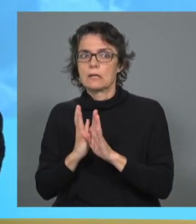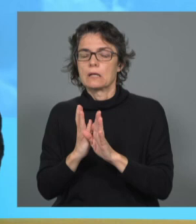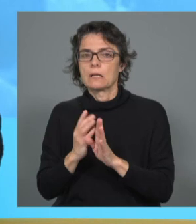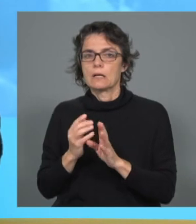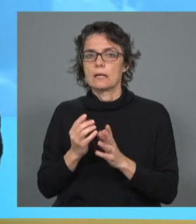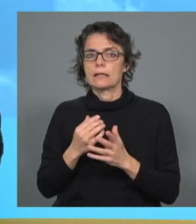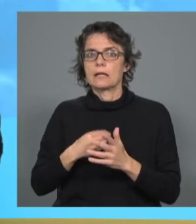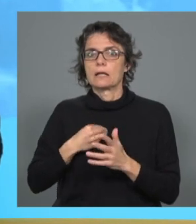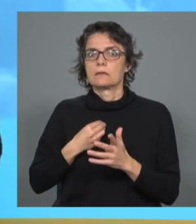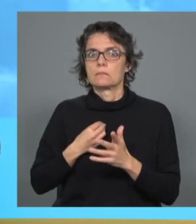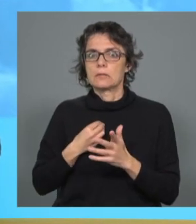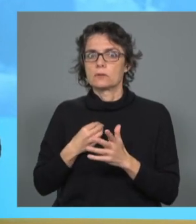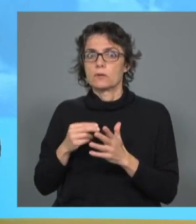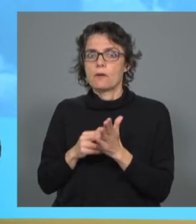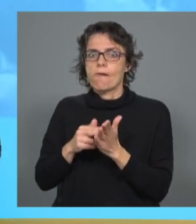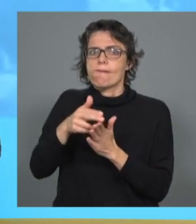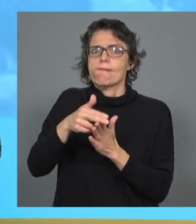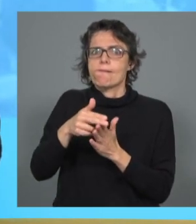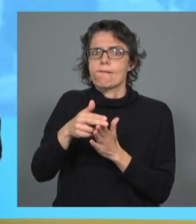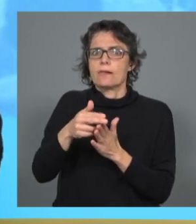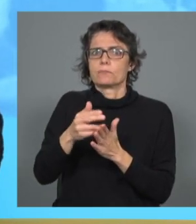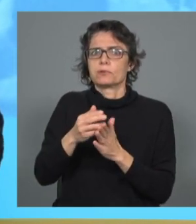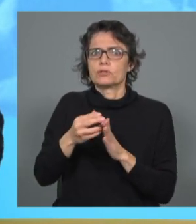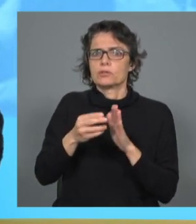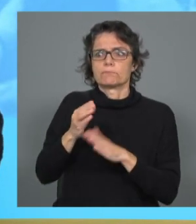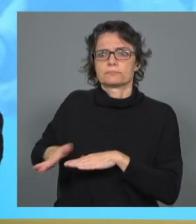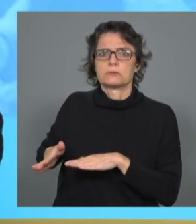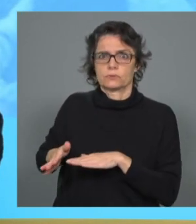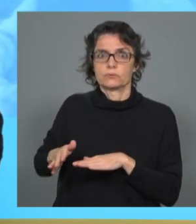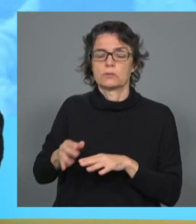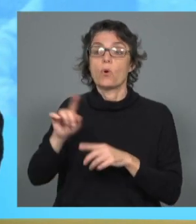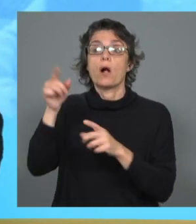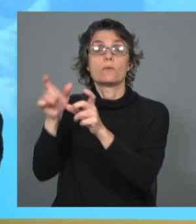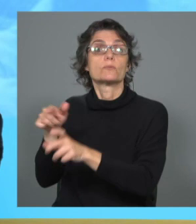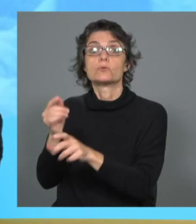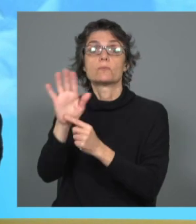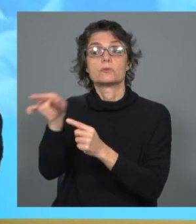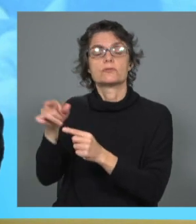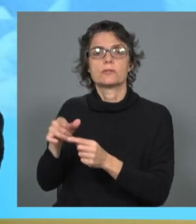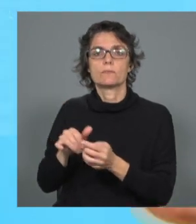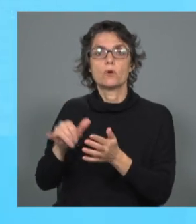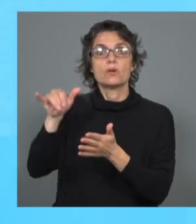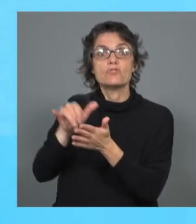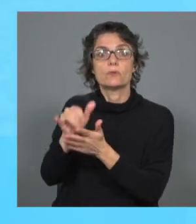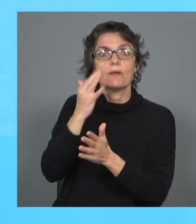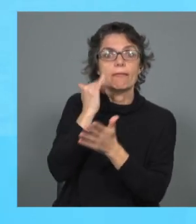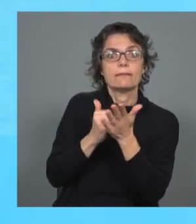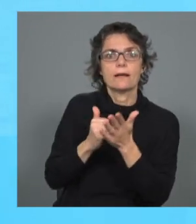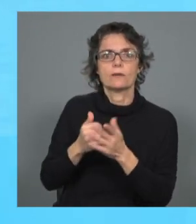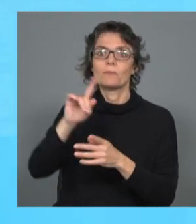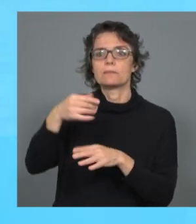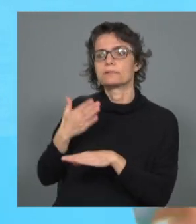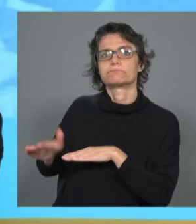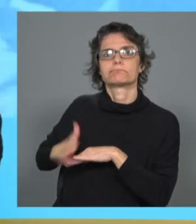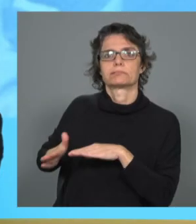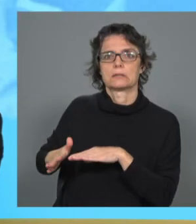autocarro. Havia ali pessoas que nós trouxemos que já tinham tentado ir de avião, chegaram a estar em listas de avião e depois foram rejeitadas